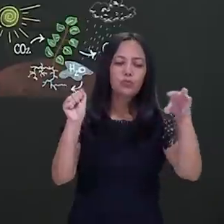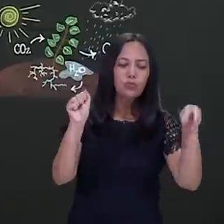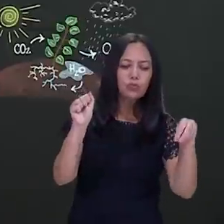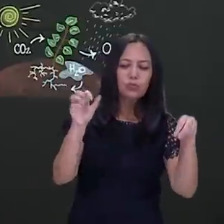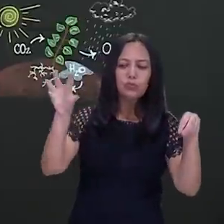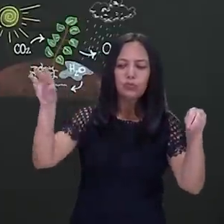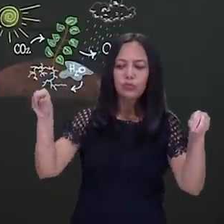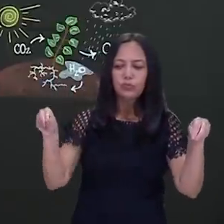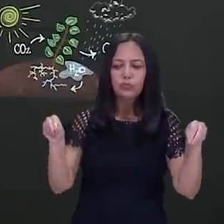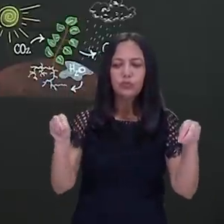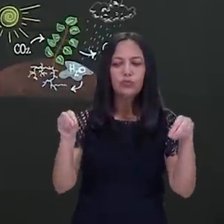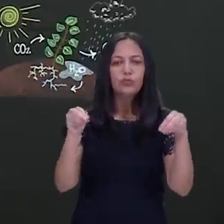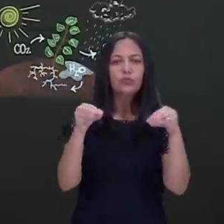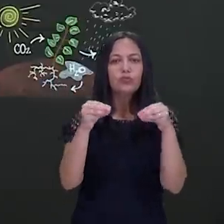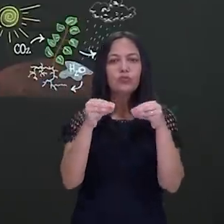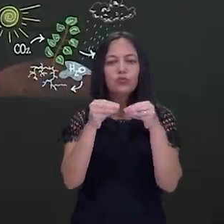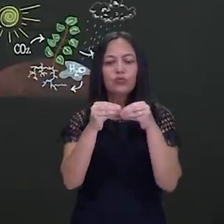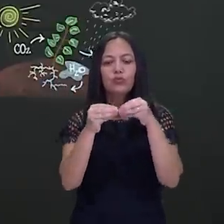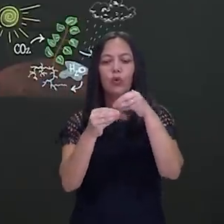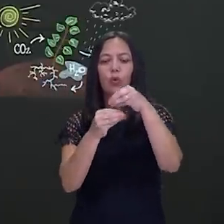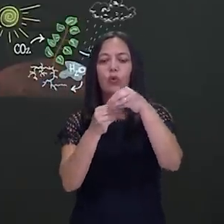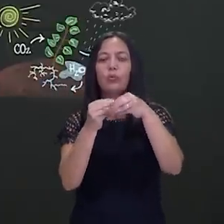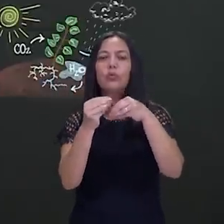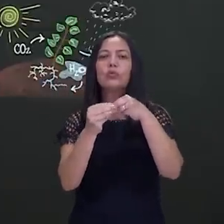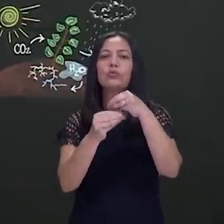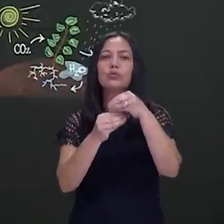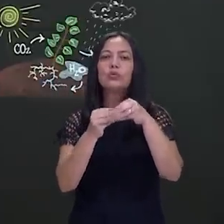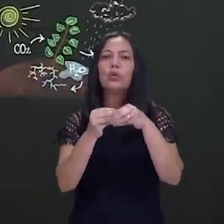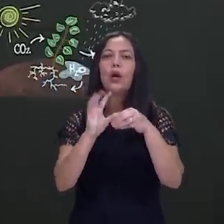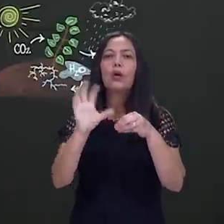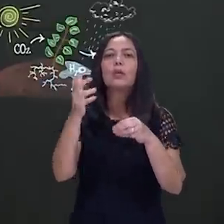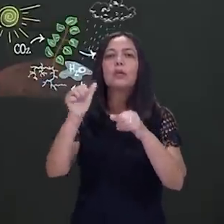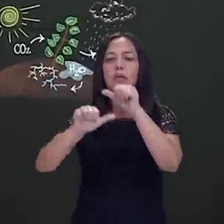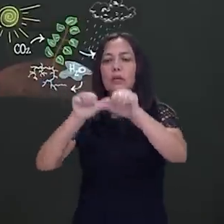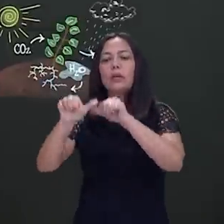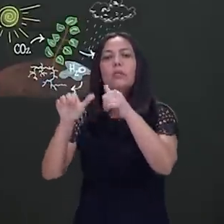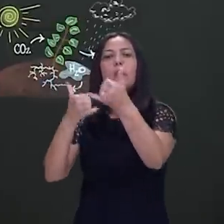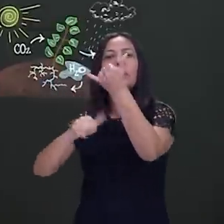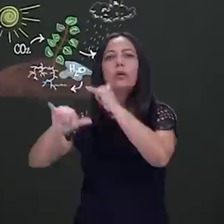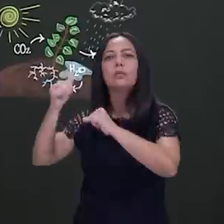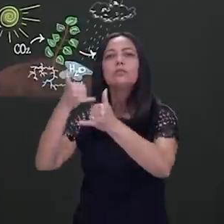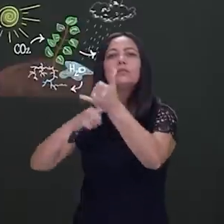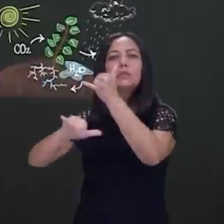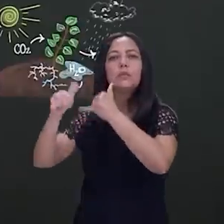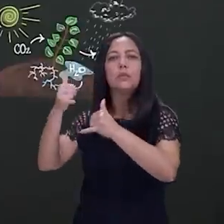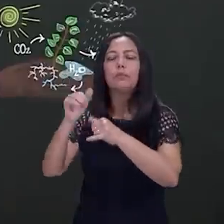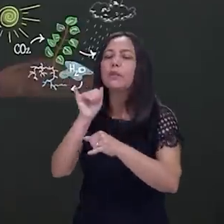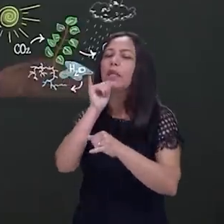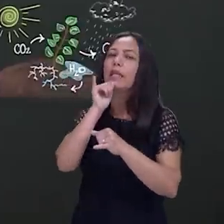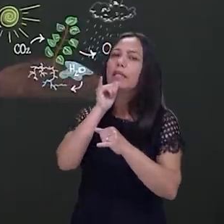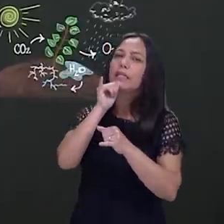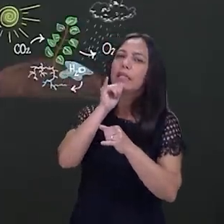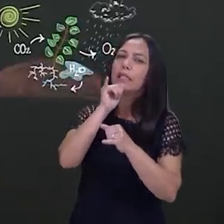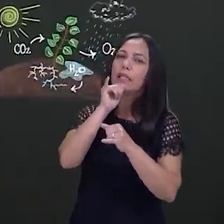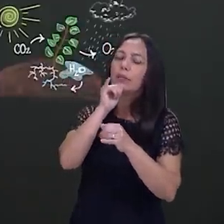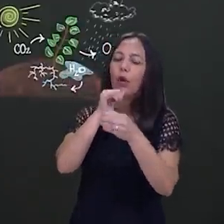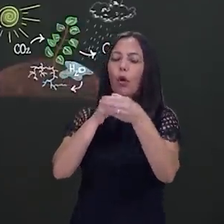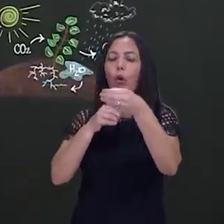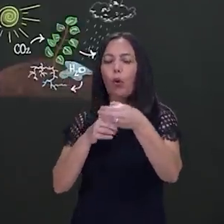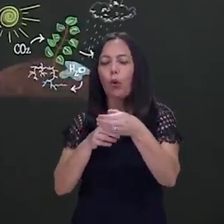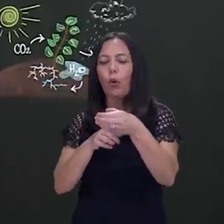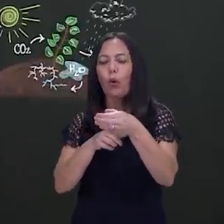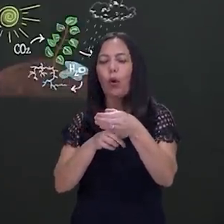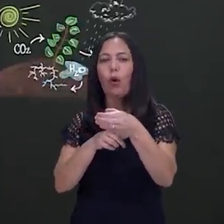tenho a formação de C, um gás está sendo liberado ali. Foi uma transformação química. Quer ver um exemplo? Tenho aqui meu